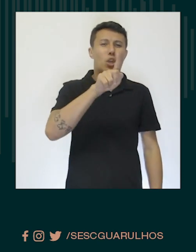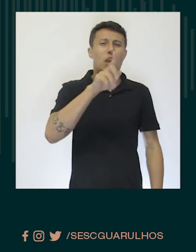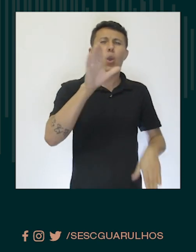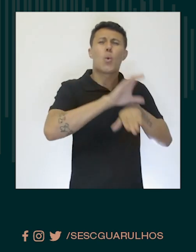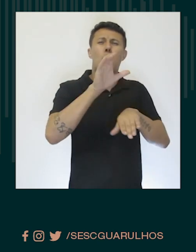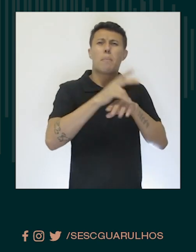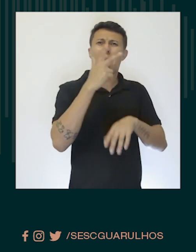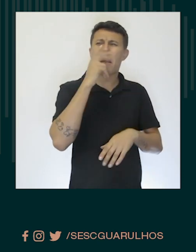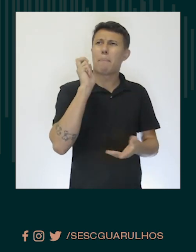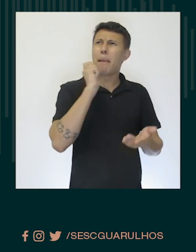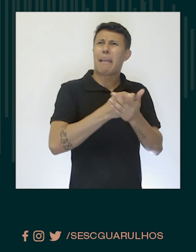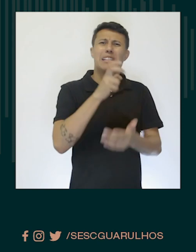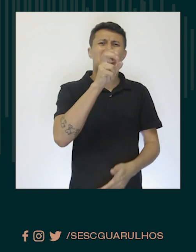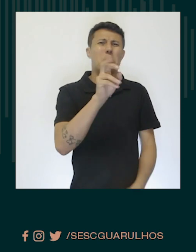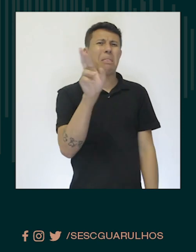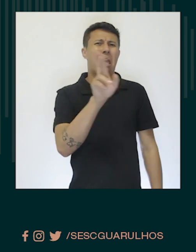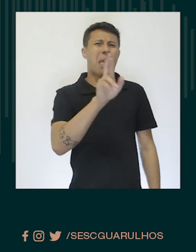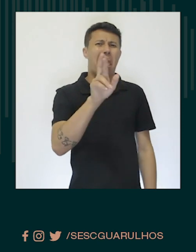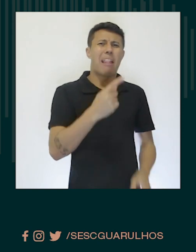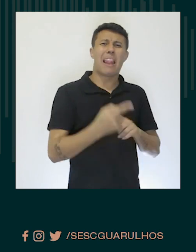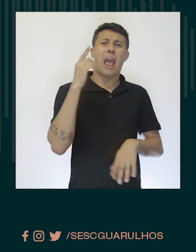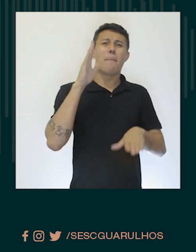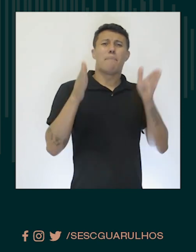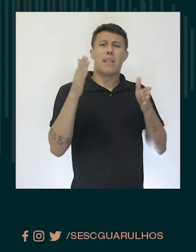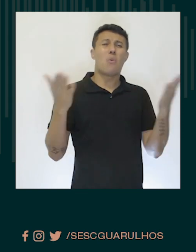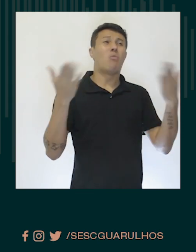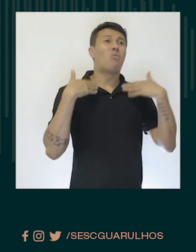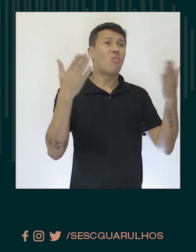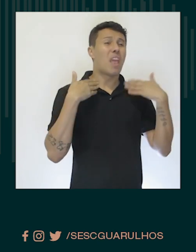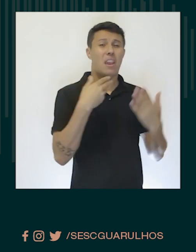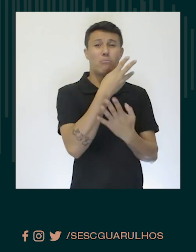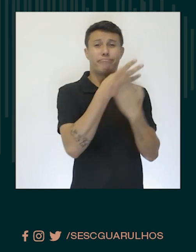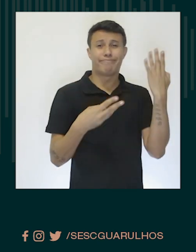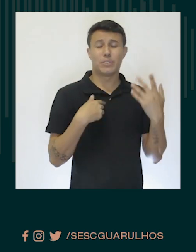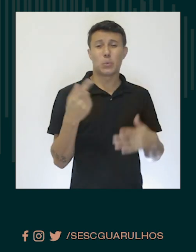do tipo assim, ou foi de graça, sei lá. E o cara ensinou o que era